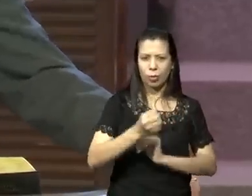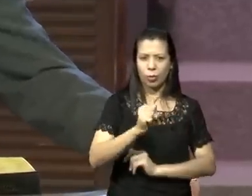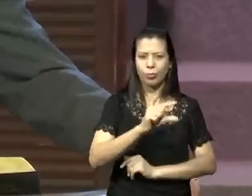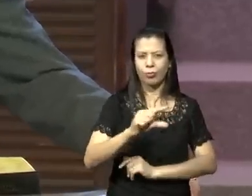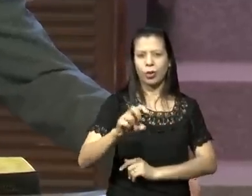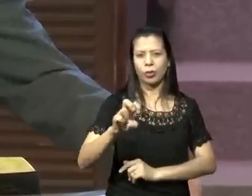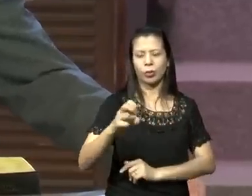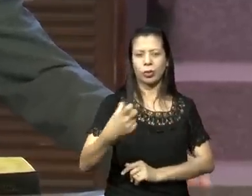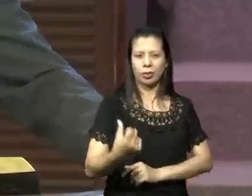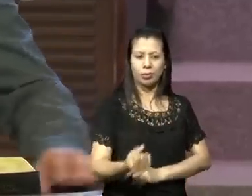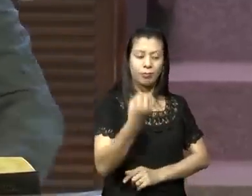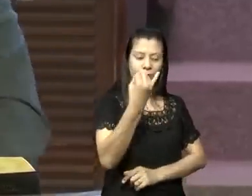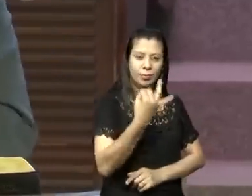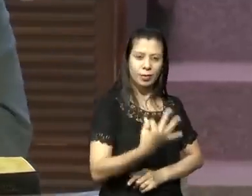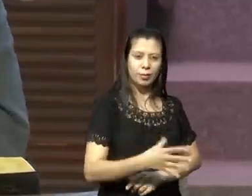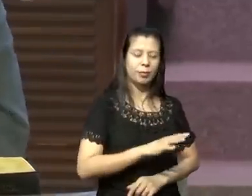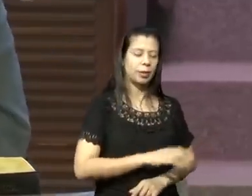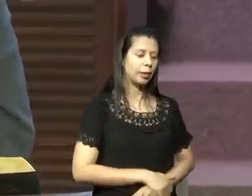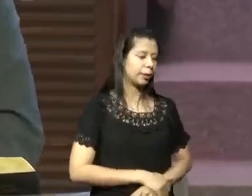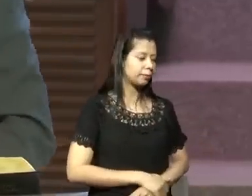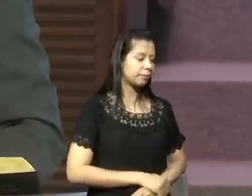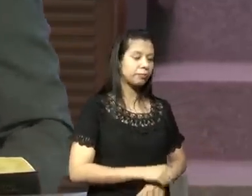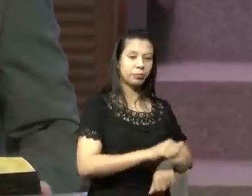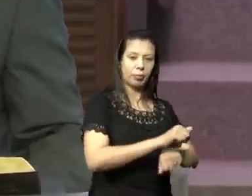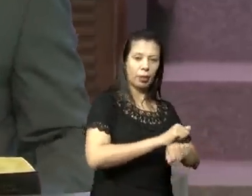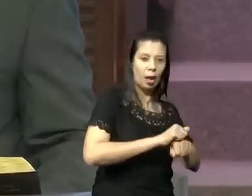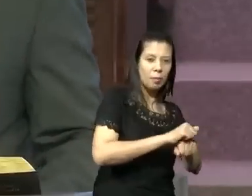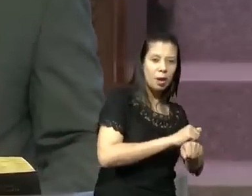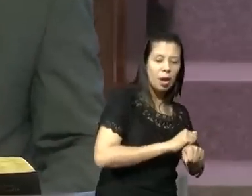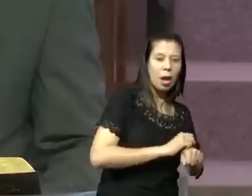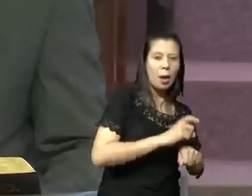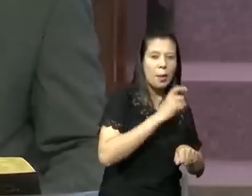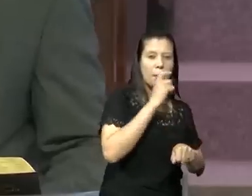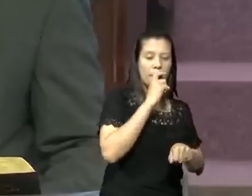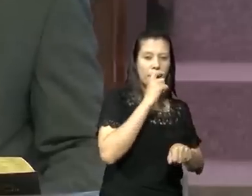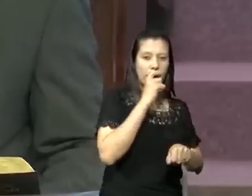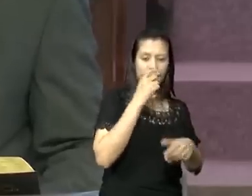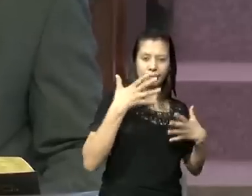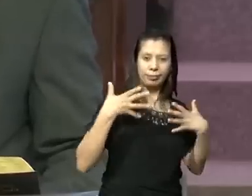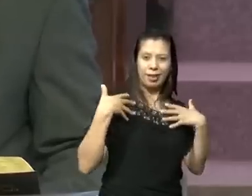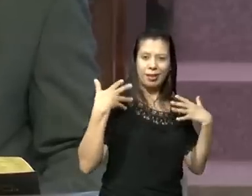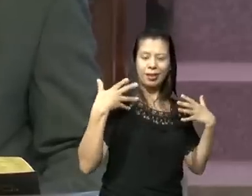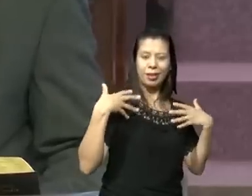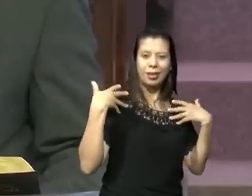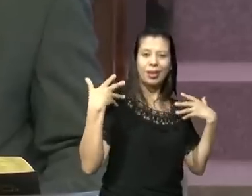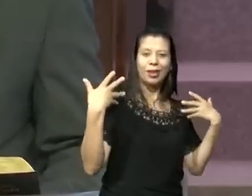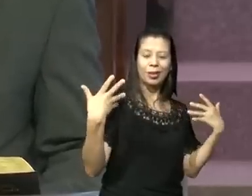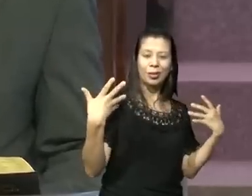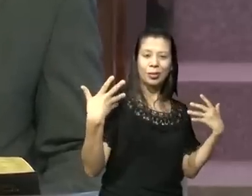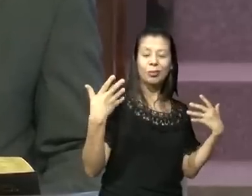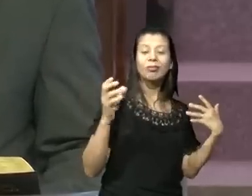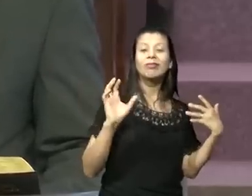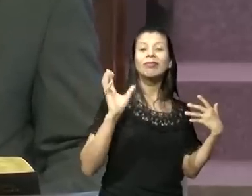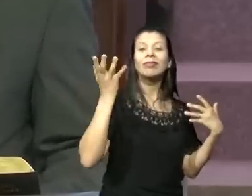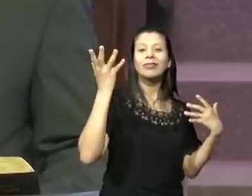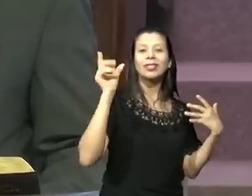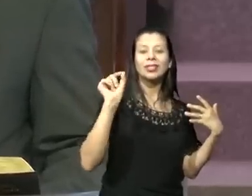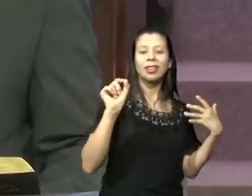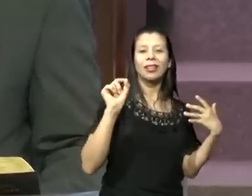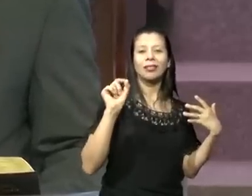Abraão vosso pai alegrou-se por ver o meu dia viu